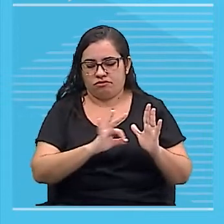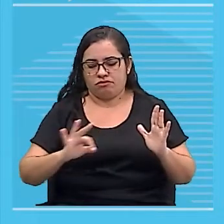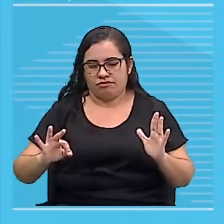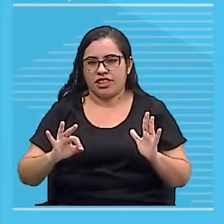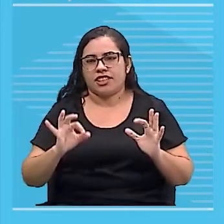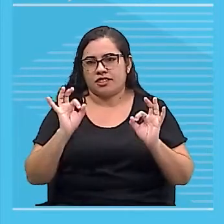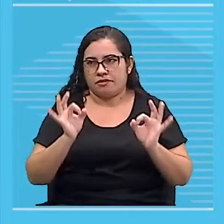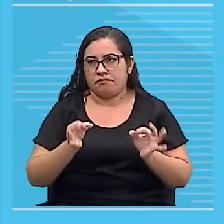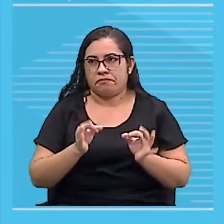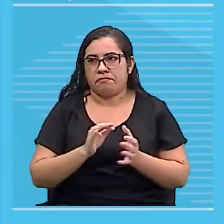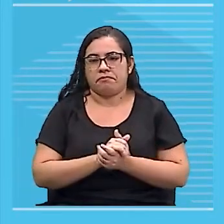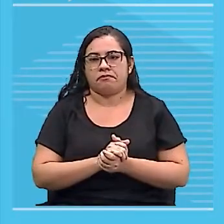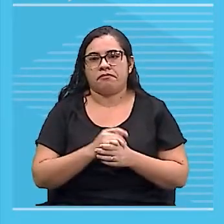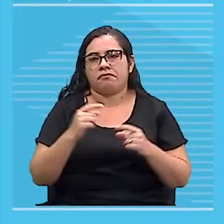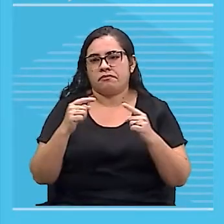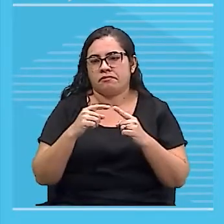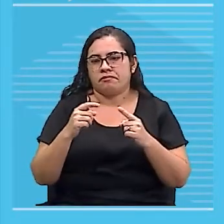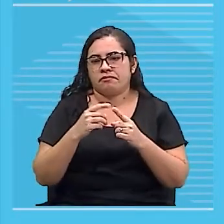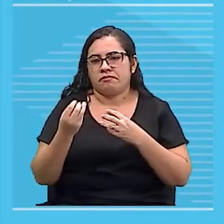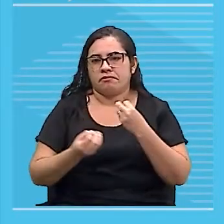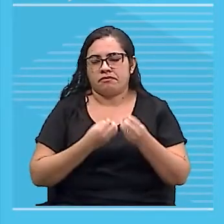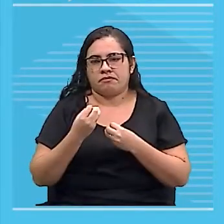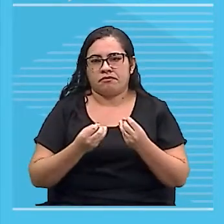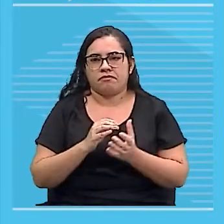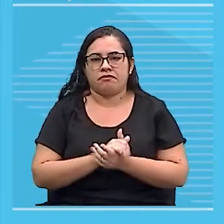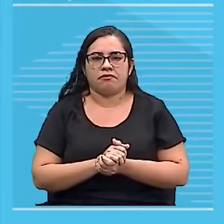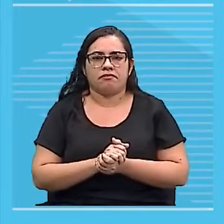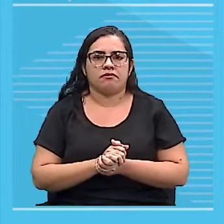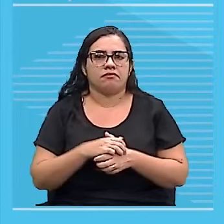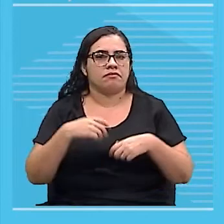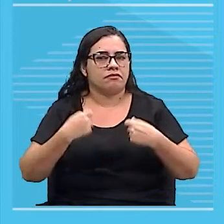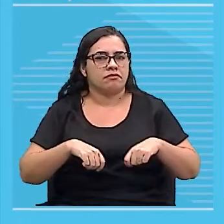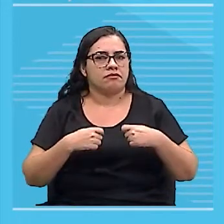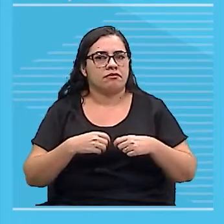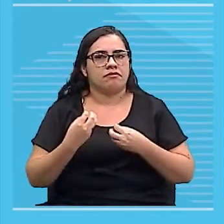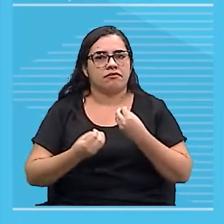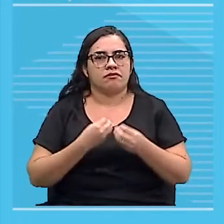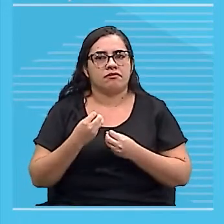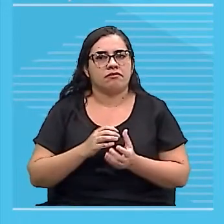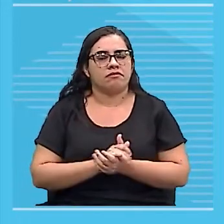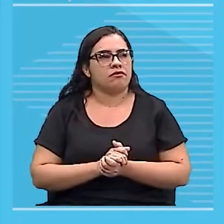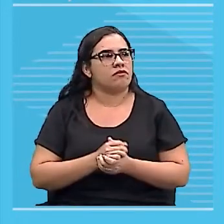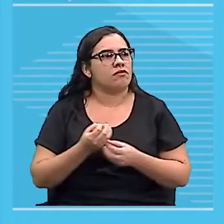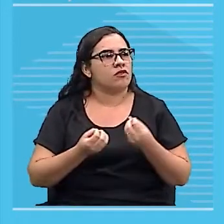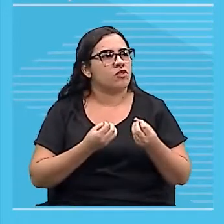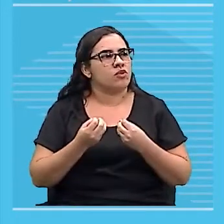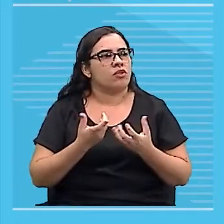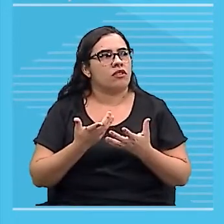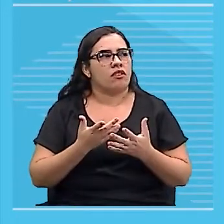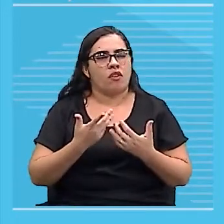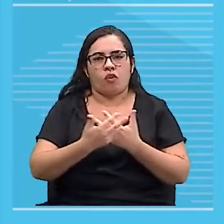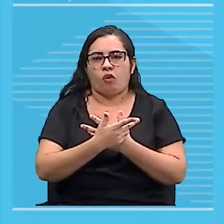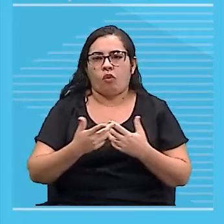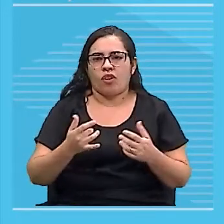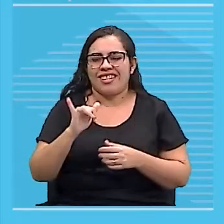Ou seja, a distância que você vai preencher com o isolante, com